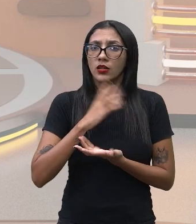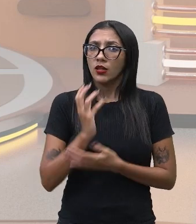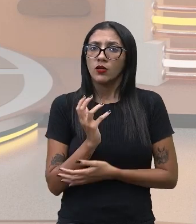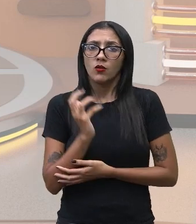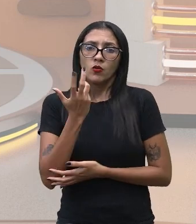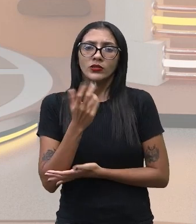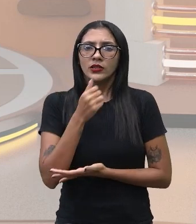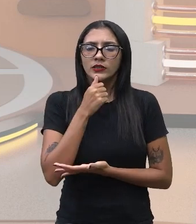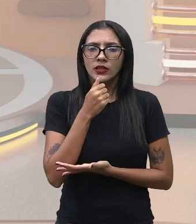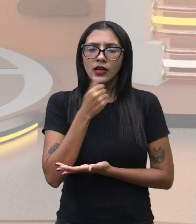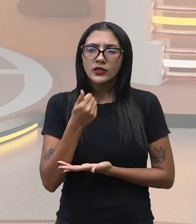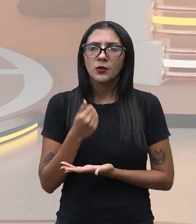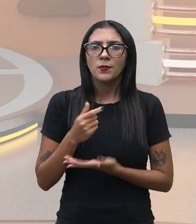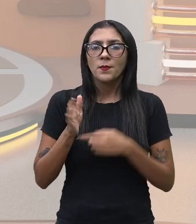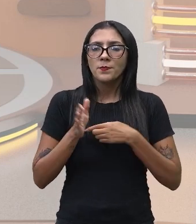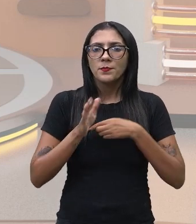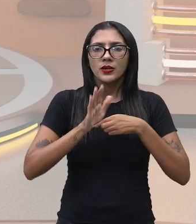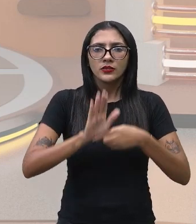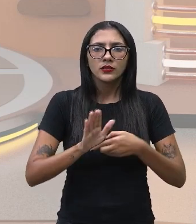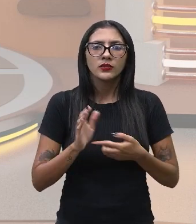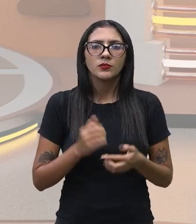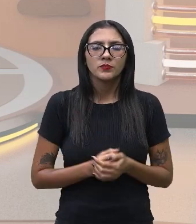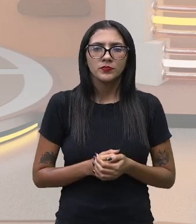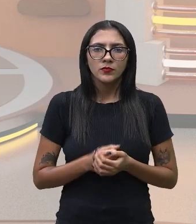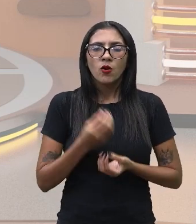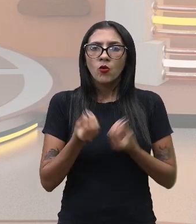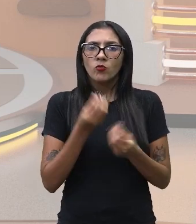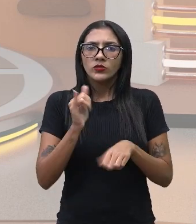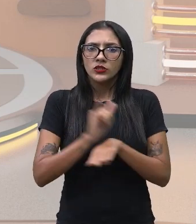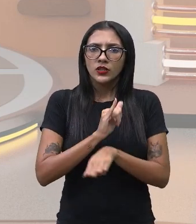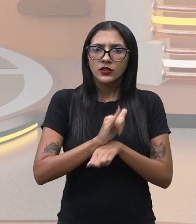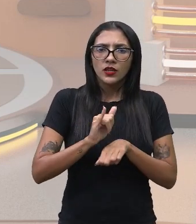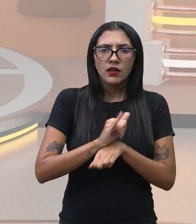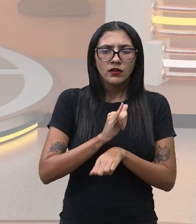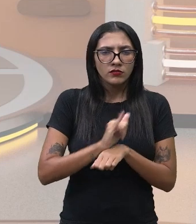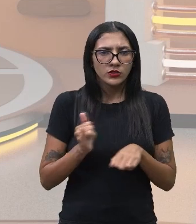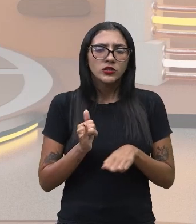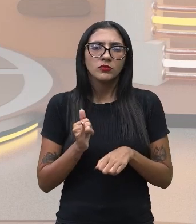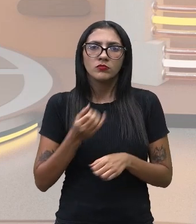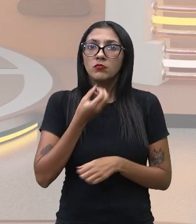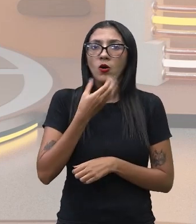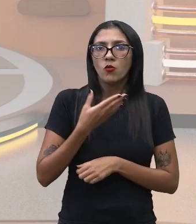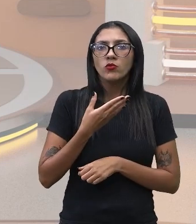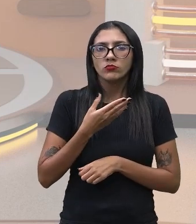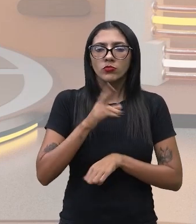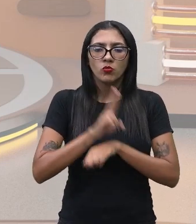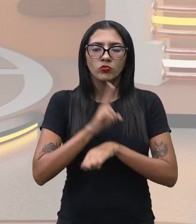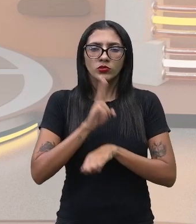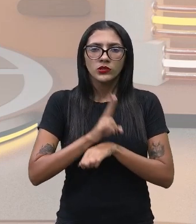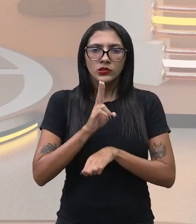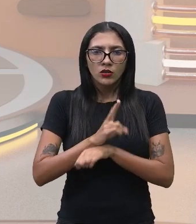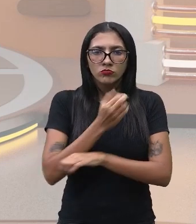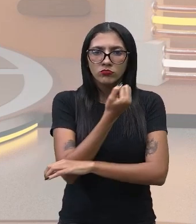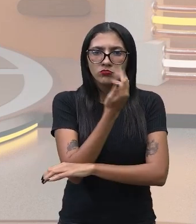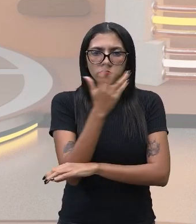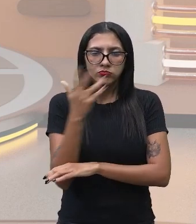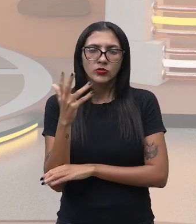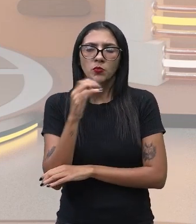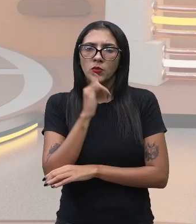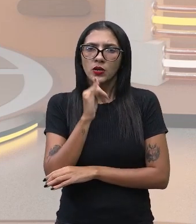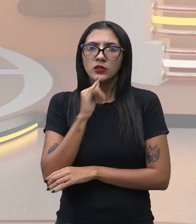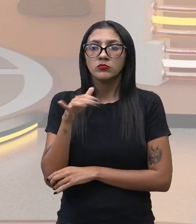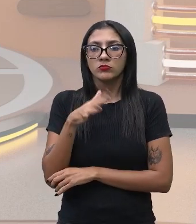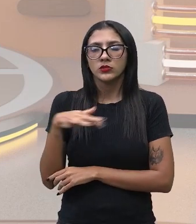acabaram aí trazendo medidas de desenvolvimento sustentável no seu desenvolvimento industrial,